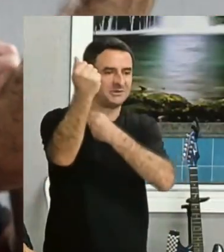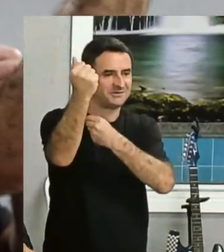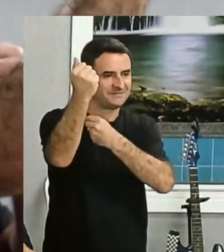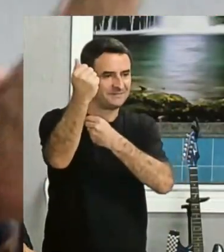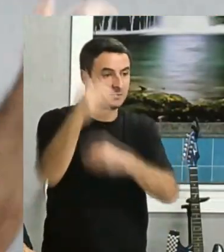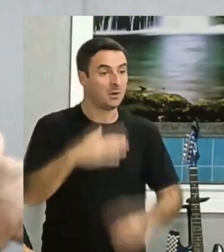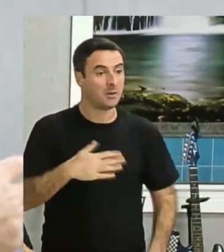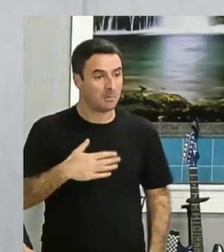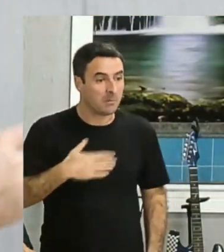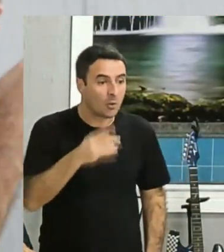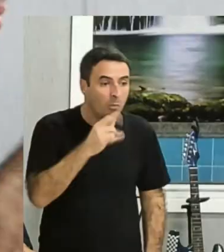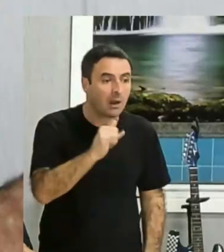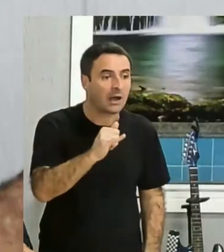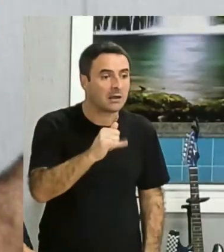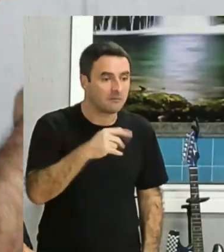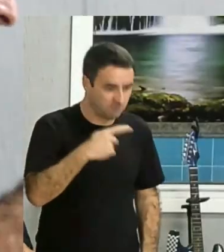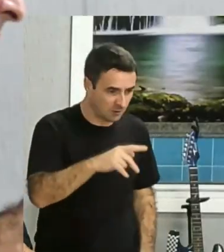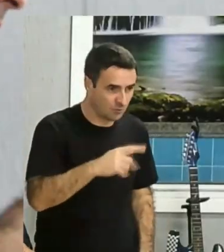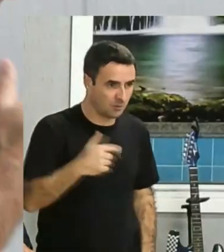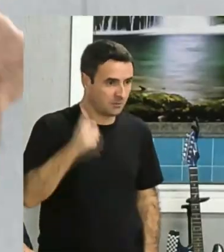irmã: estou subindo.